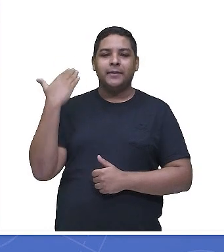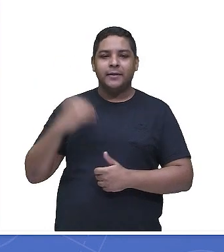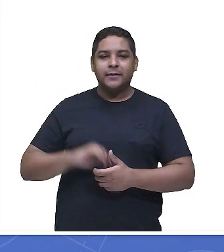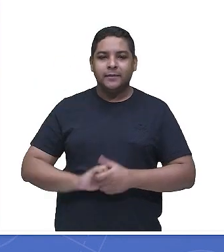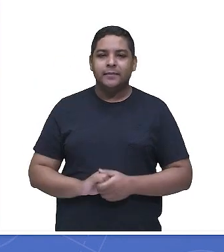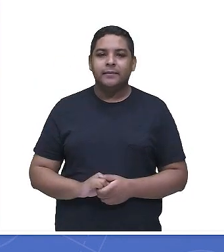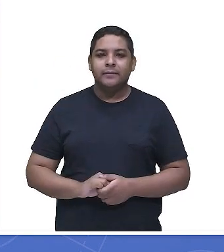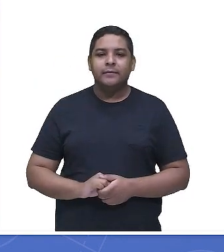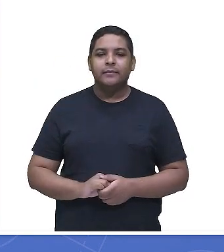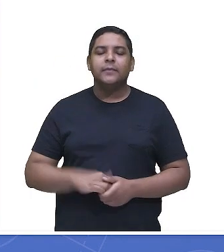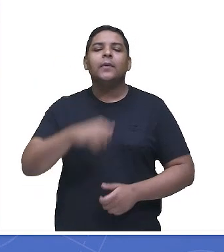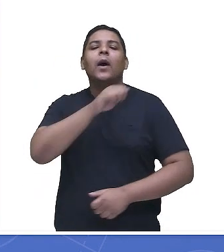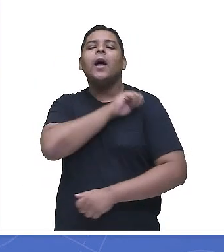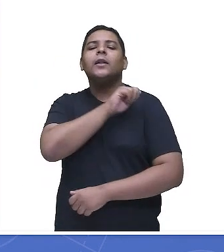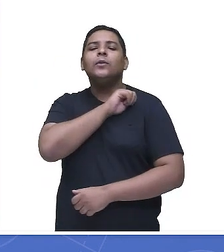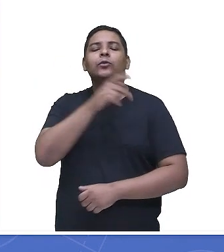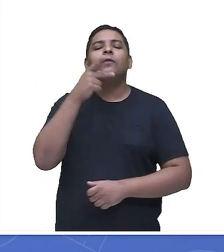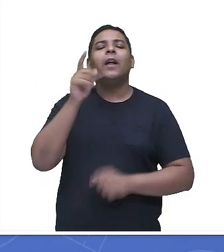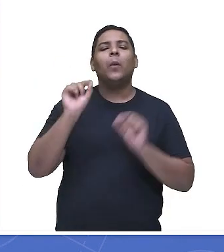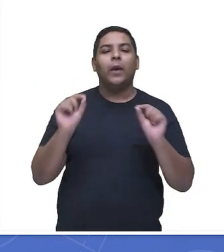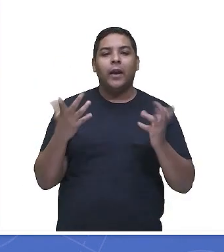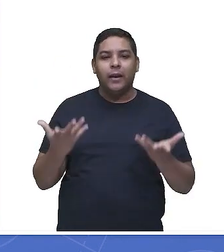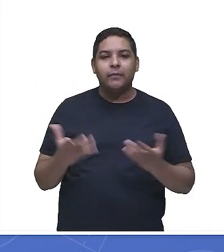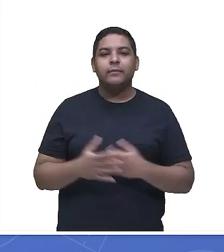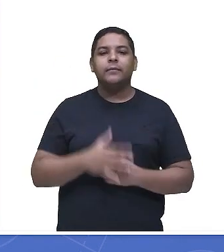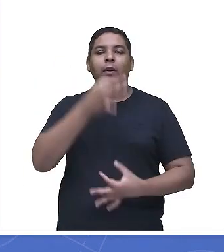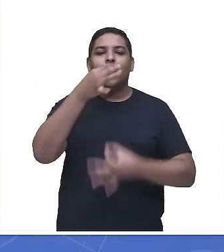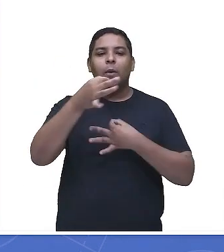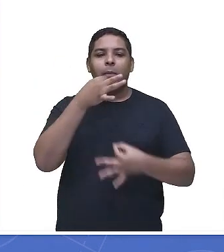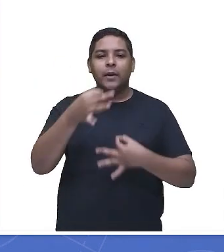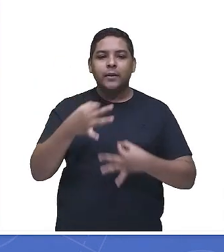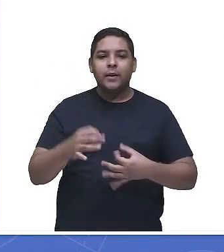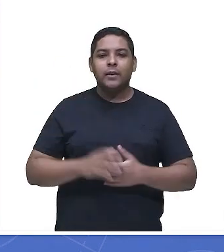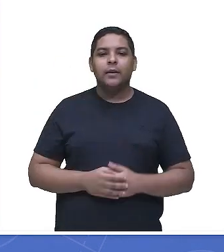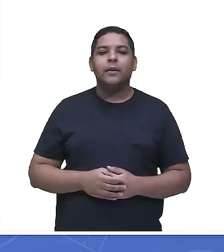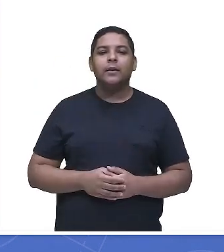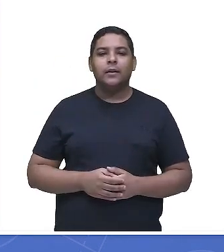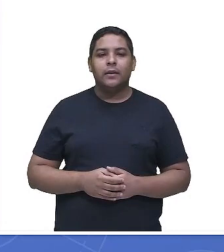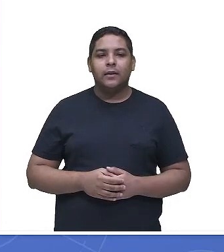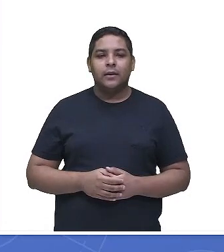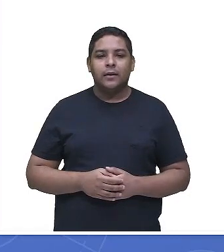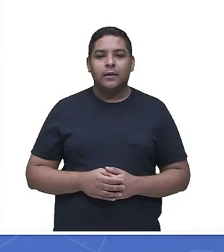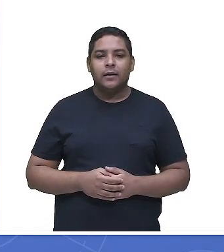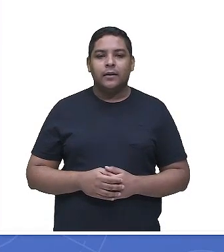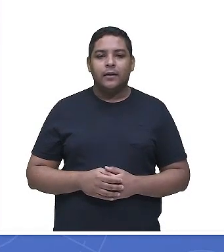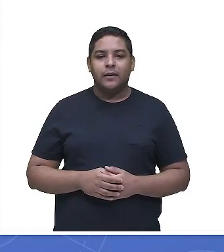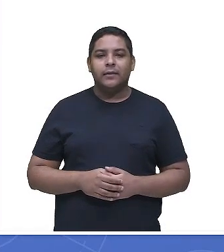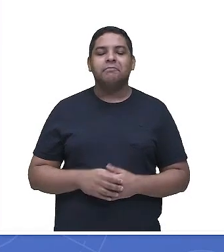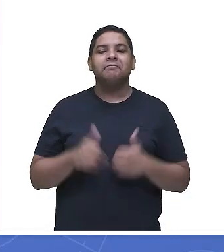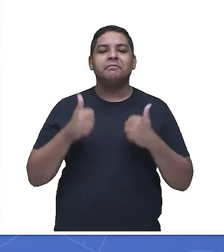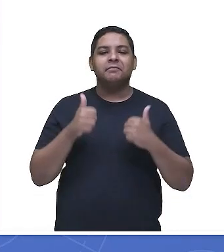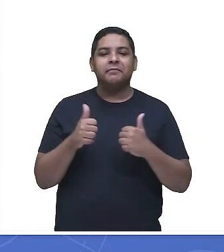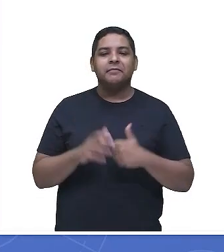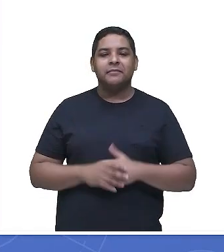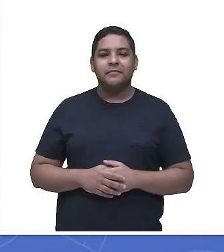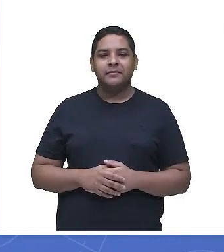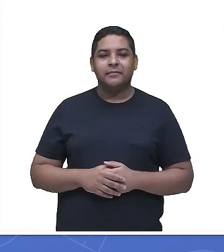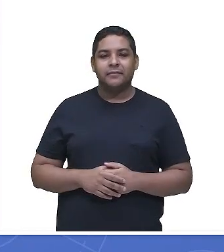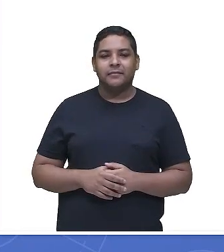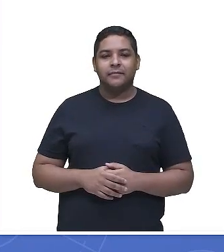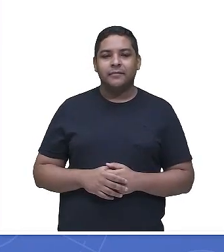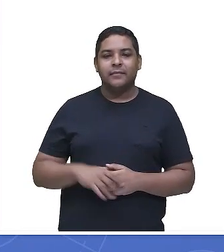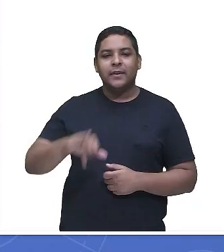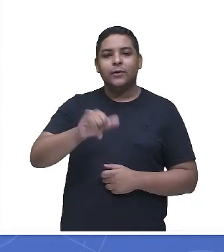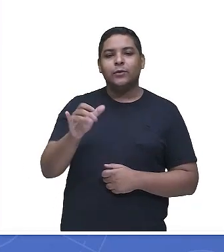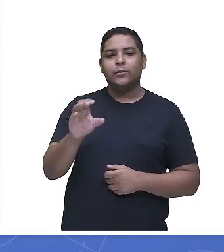alunos. O que, que os nossos alunos falaram? Vamos ver, deixa eu puxar aqui meu pensamento. Aí, olha aí, a Joyce